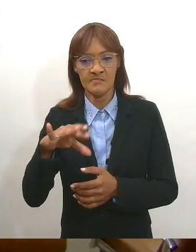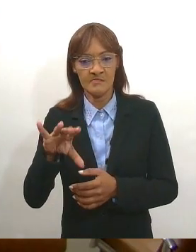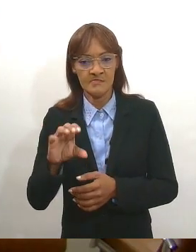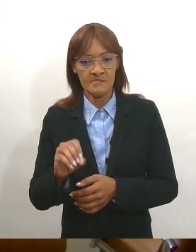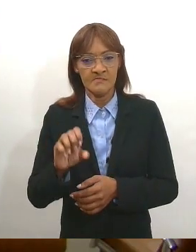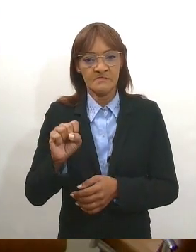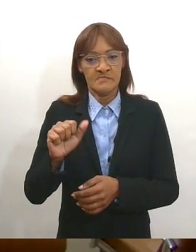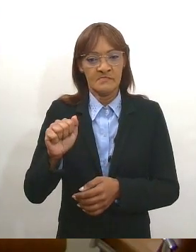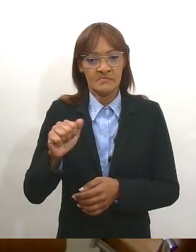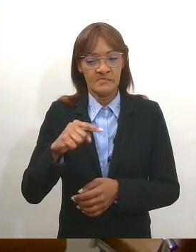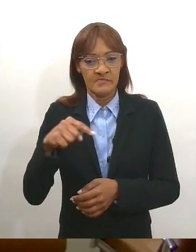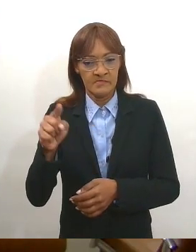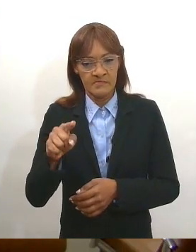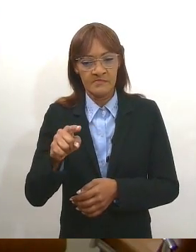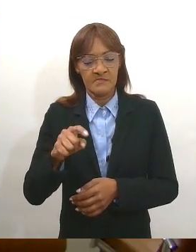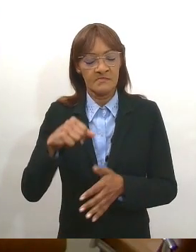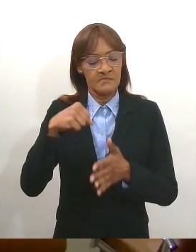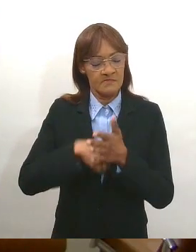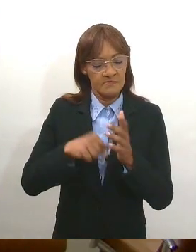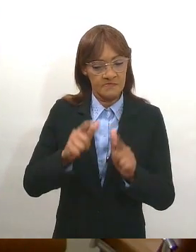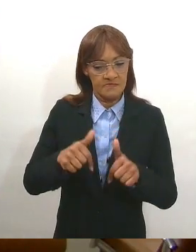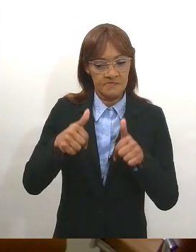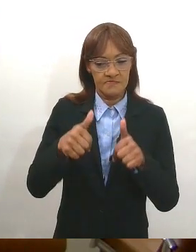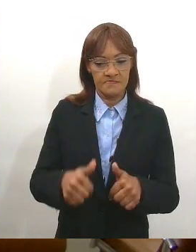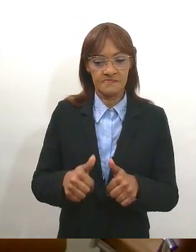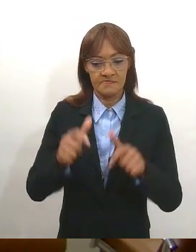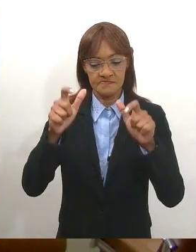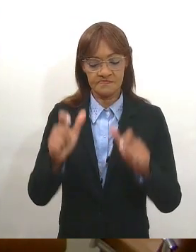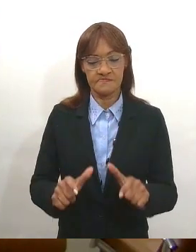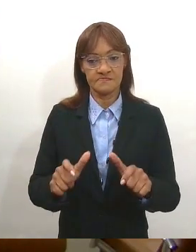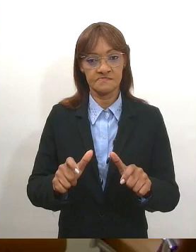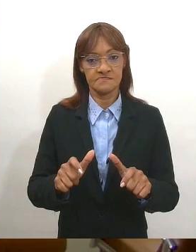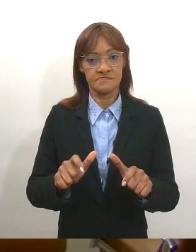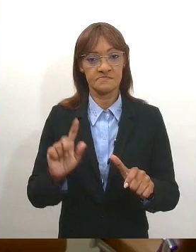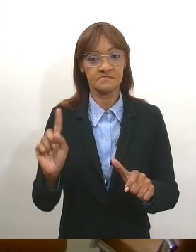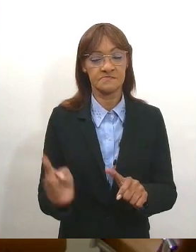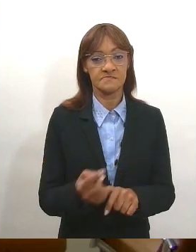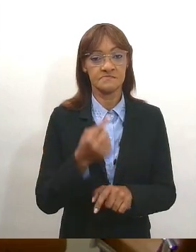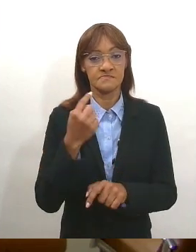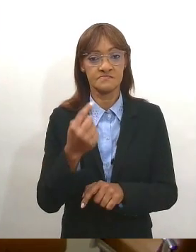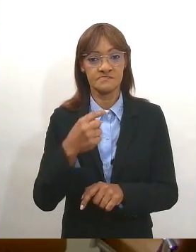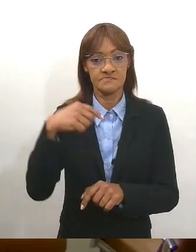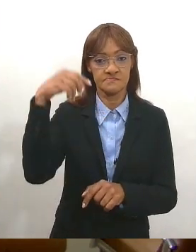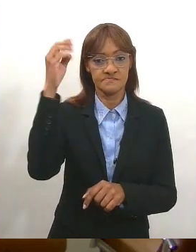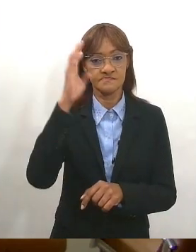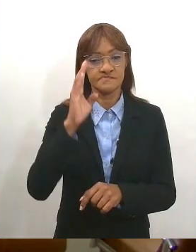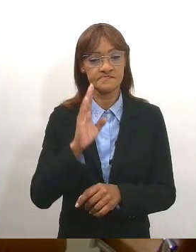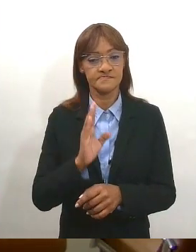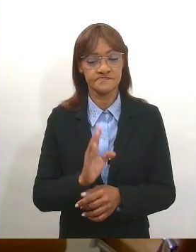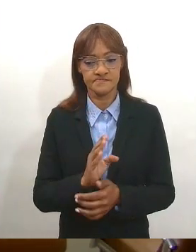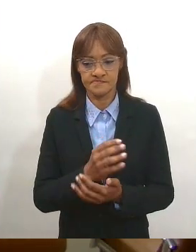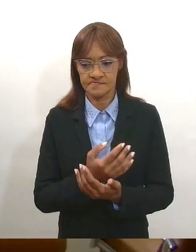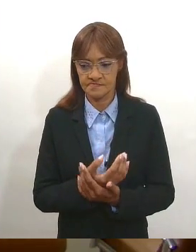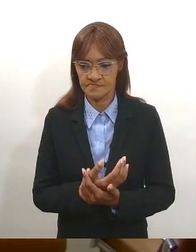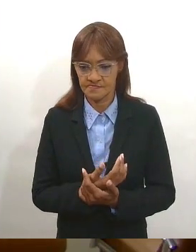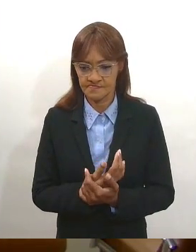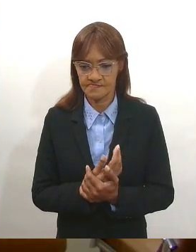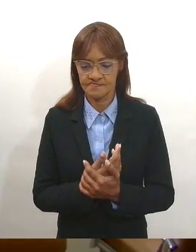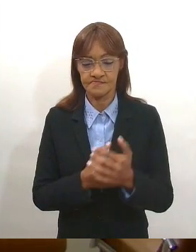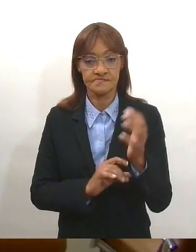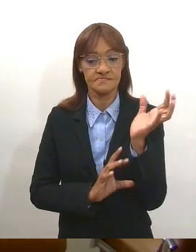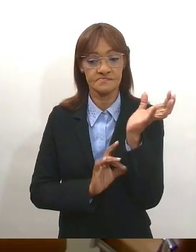reserva urbana do Brasil de extrativismo de Mangaba, mas que está